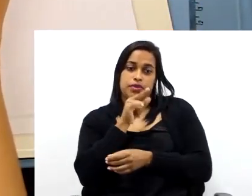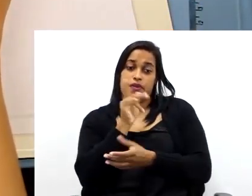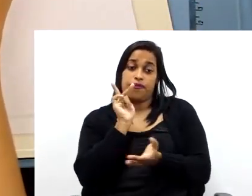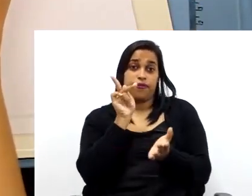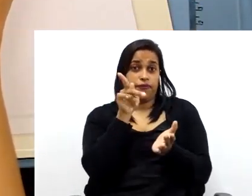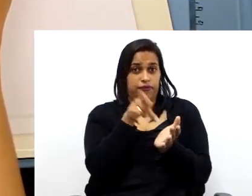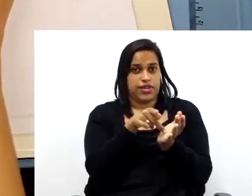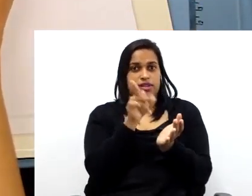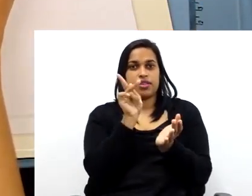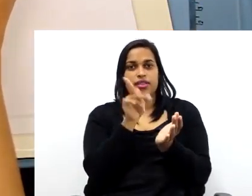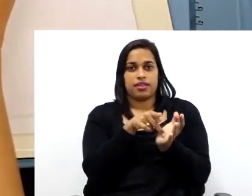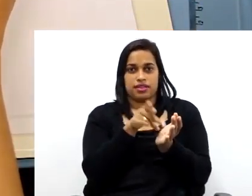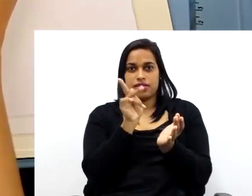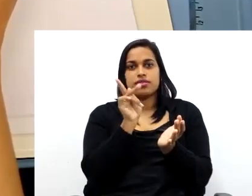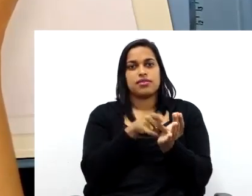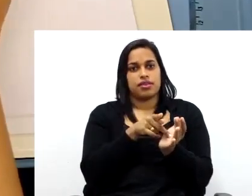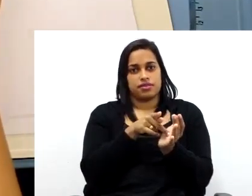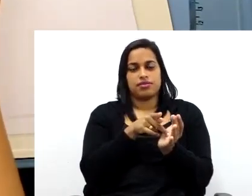verdadeira